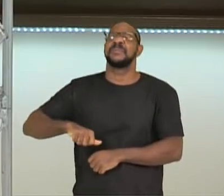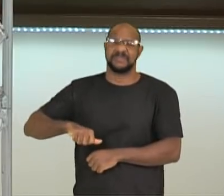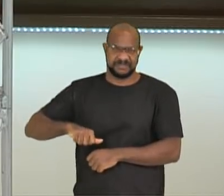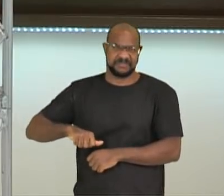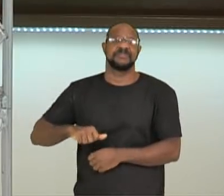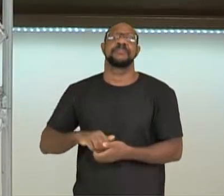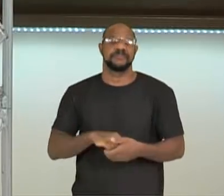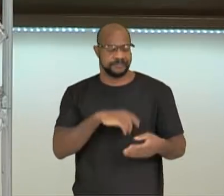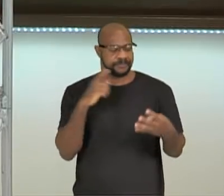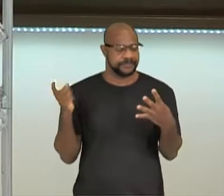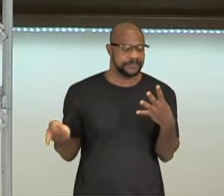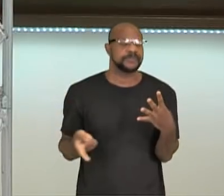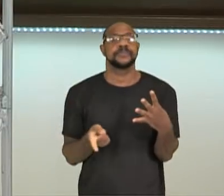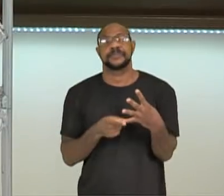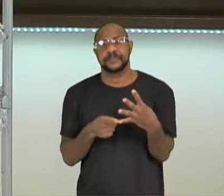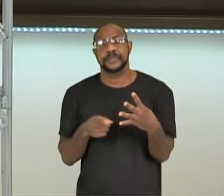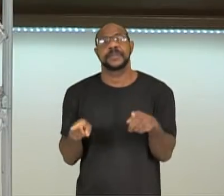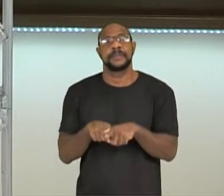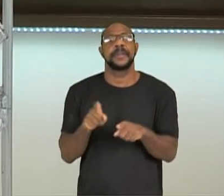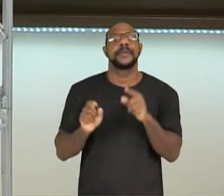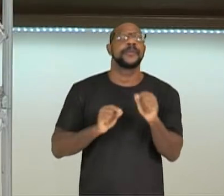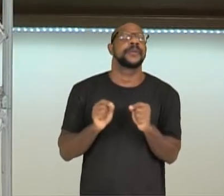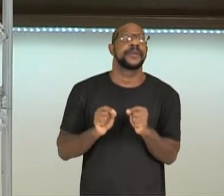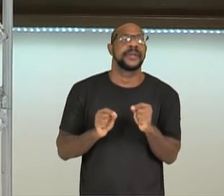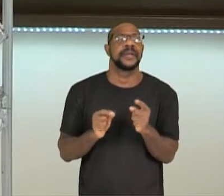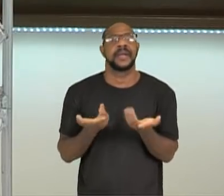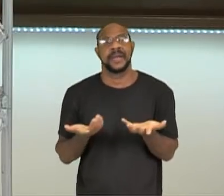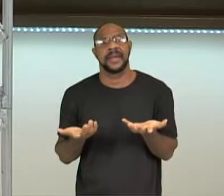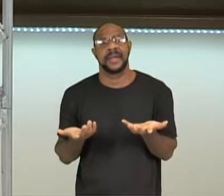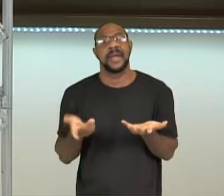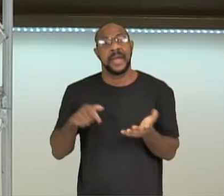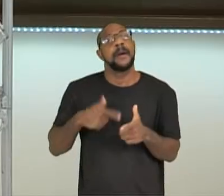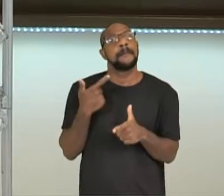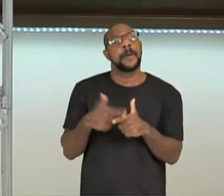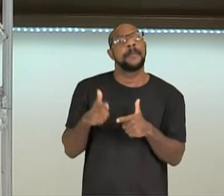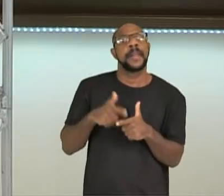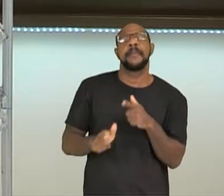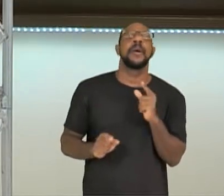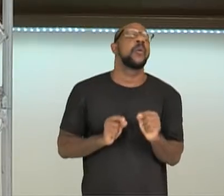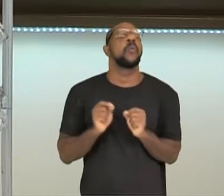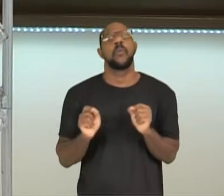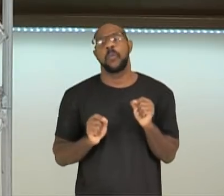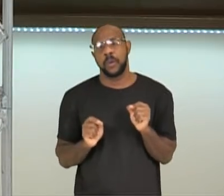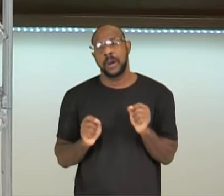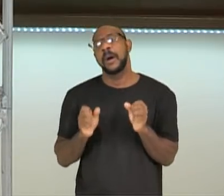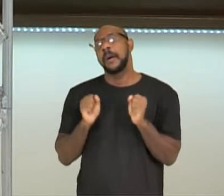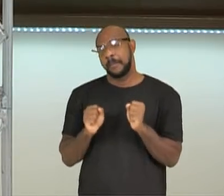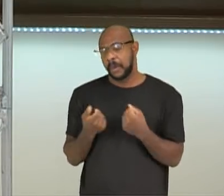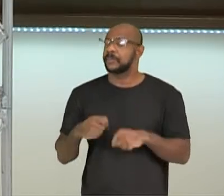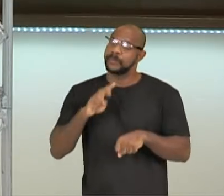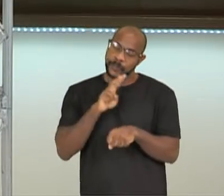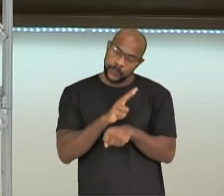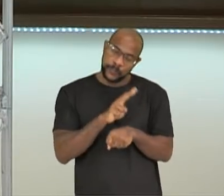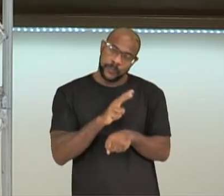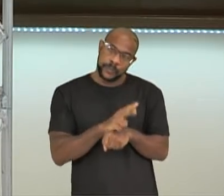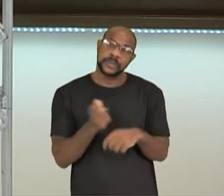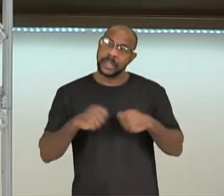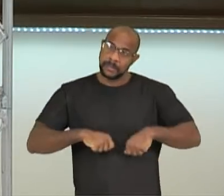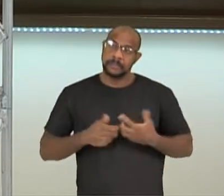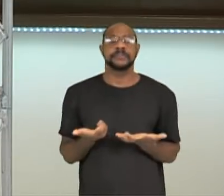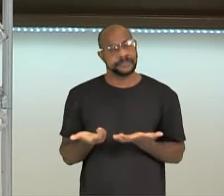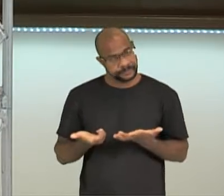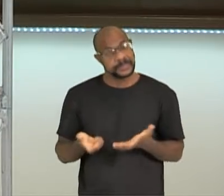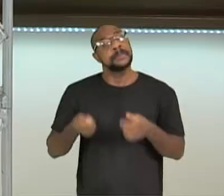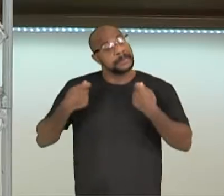aquilo. E claro, isso é um problema que pode ser tratado, pode ser corrigido